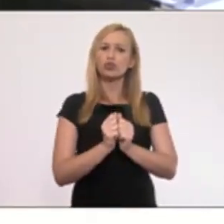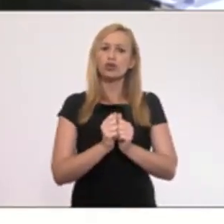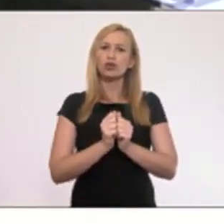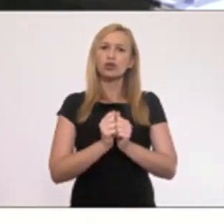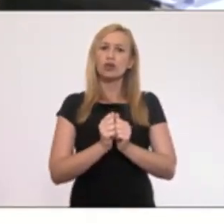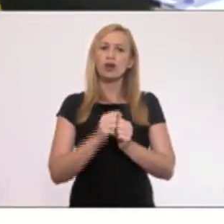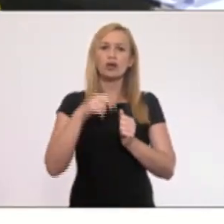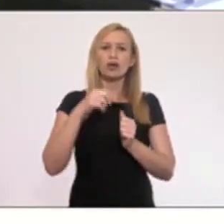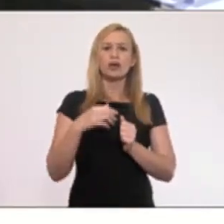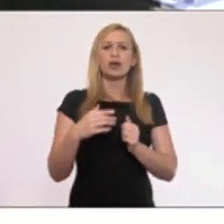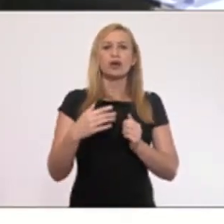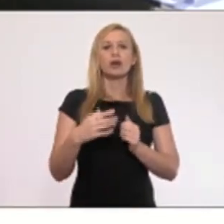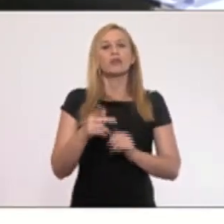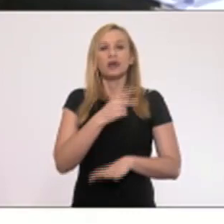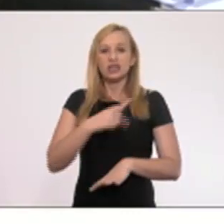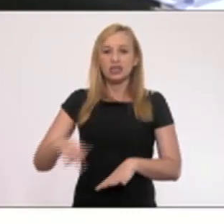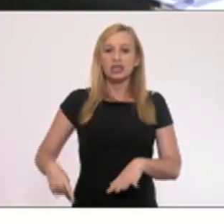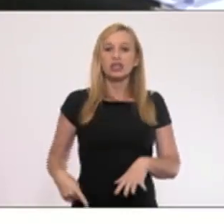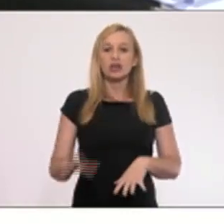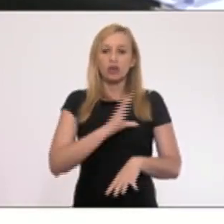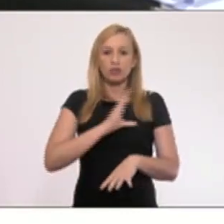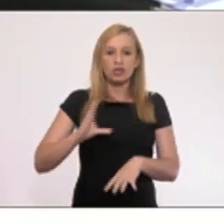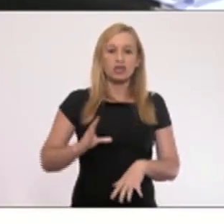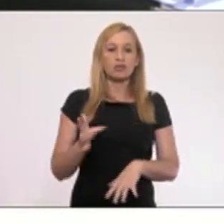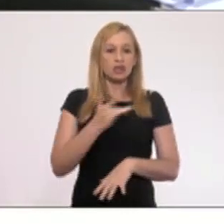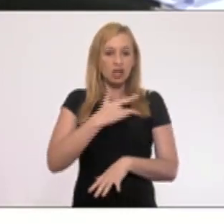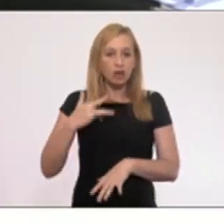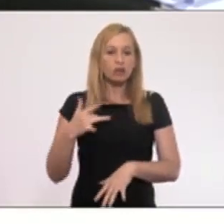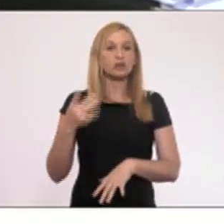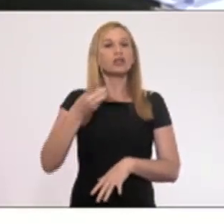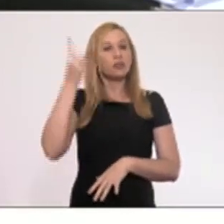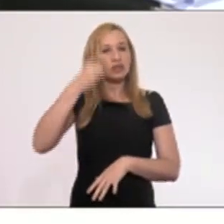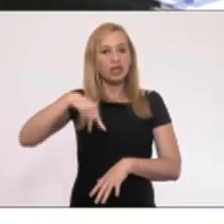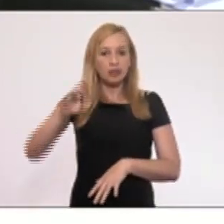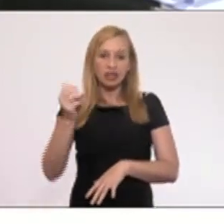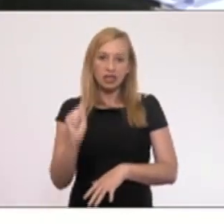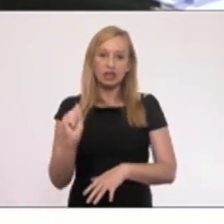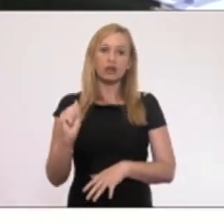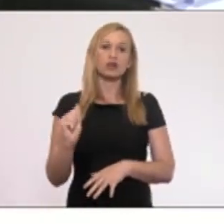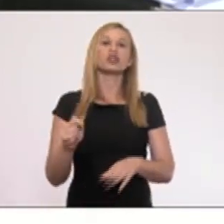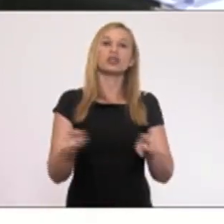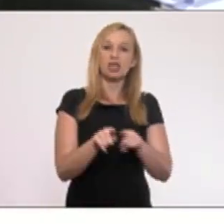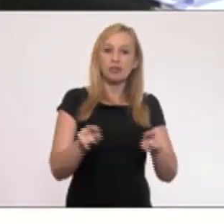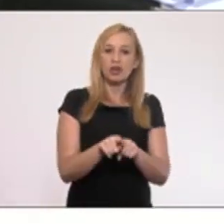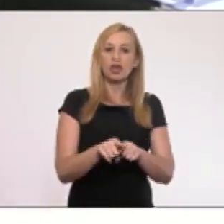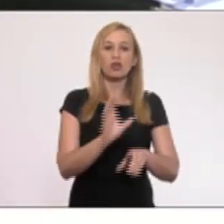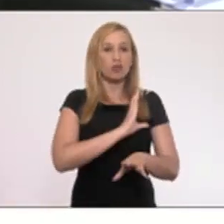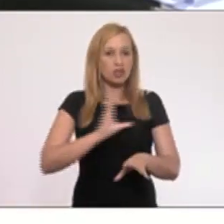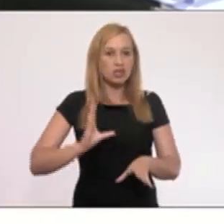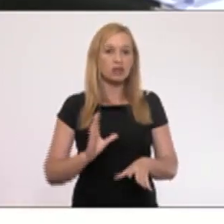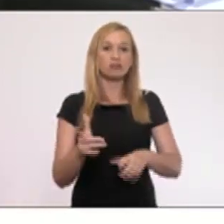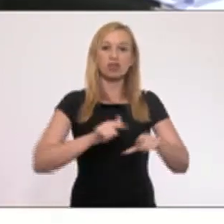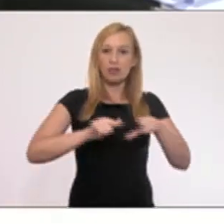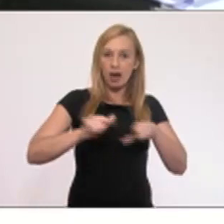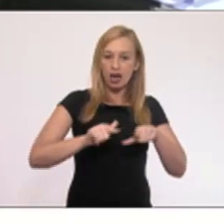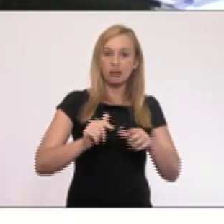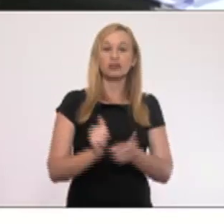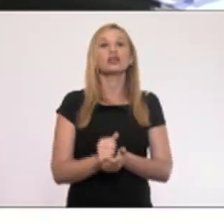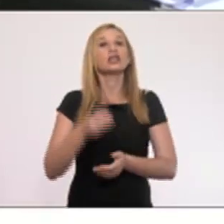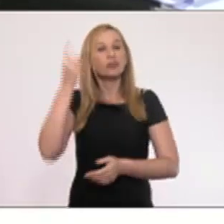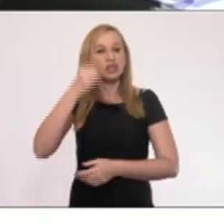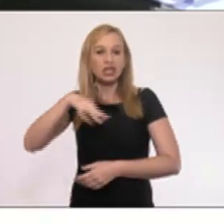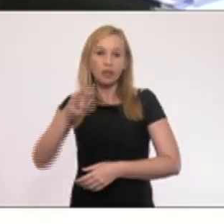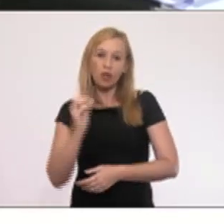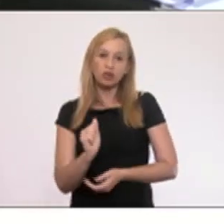da Comissão de Saúde, deputada Marta Rocha, e a presidente da Comissão de Trabalho, deputada Mônica Francisco. juntamente